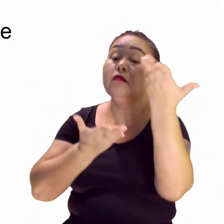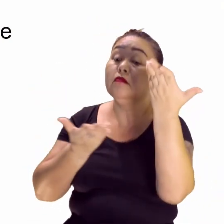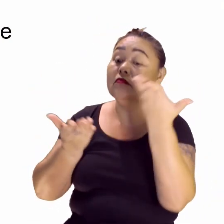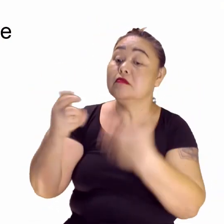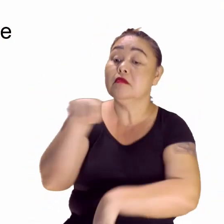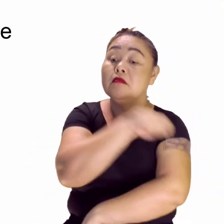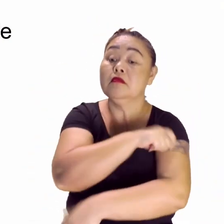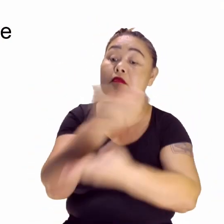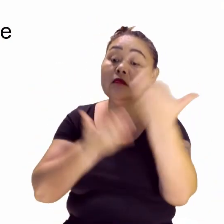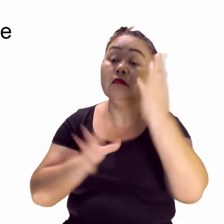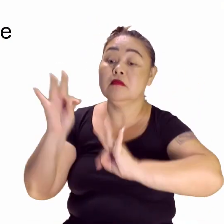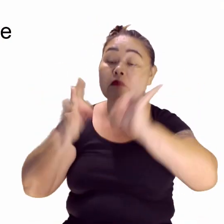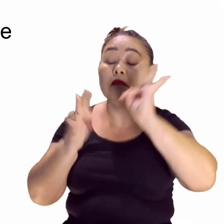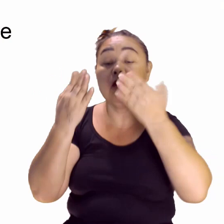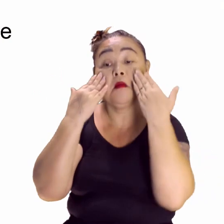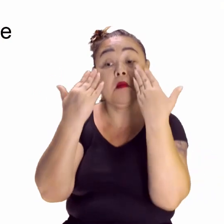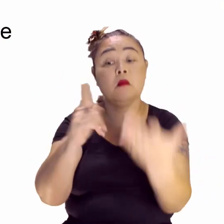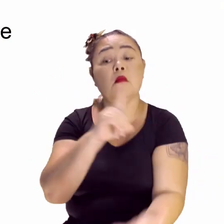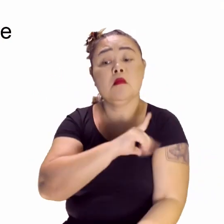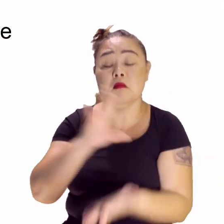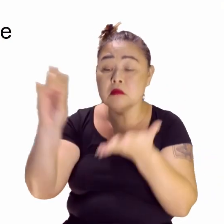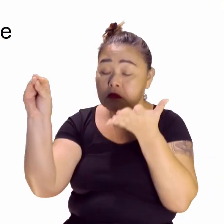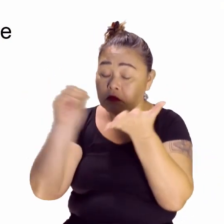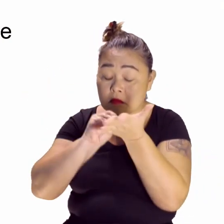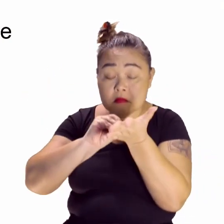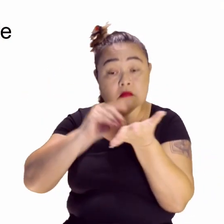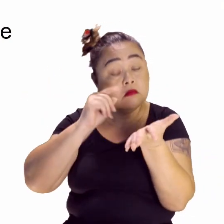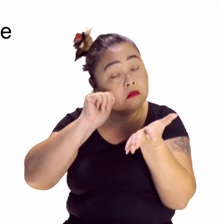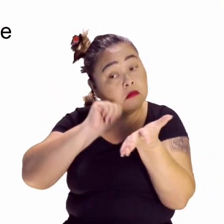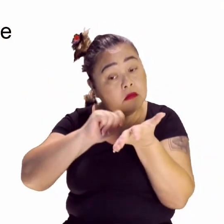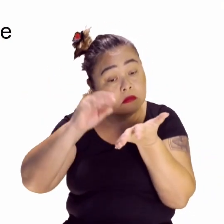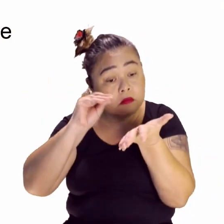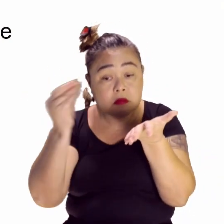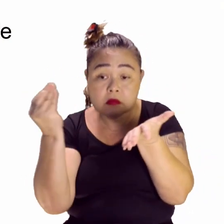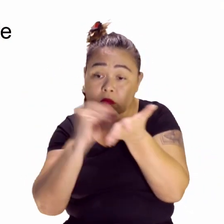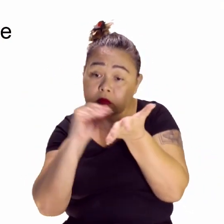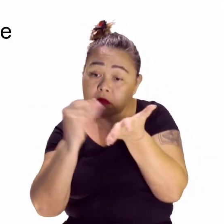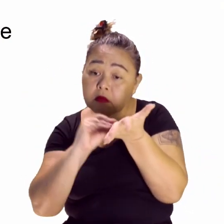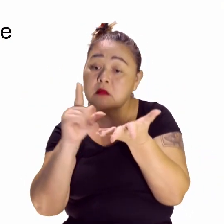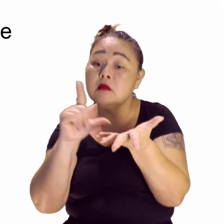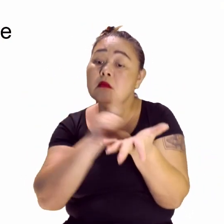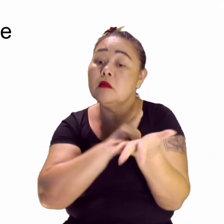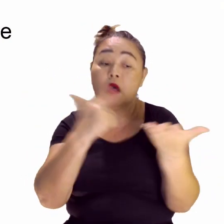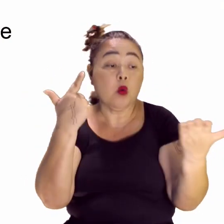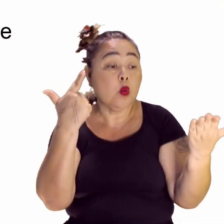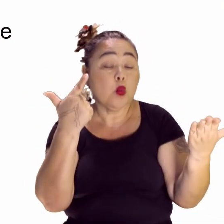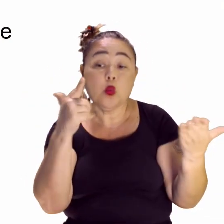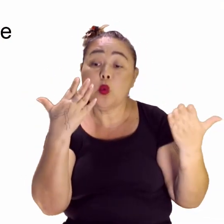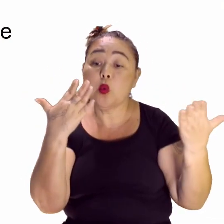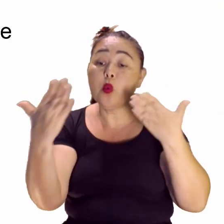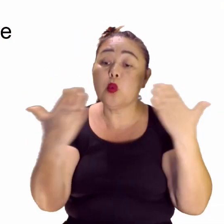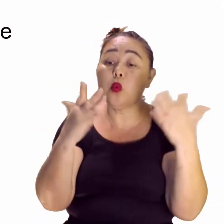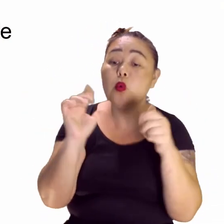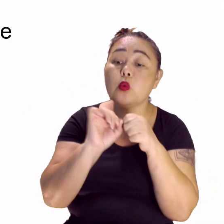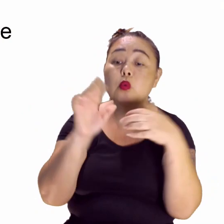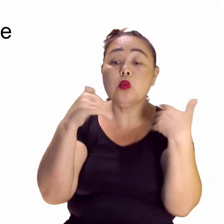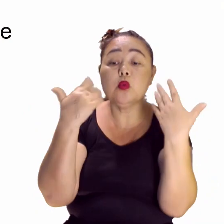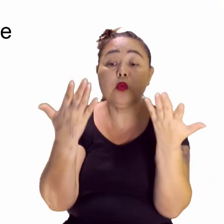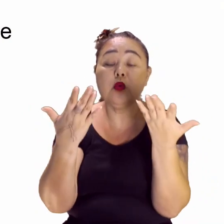Nós estamos diante de muita tecnologia. Claro que tem dados, sim. Se não houver comparações, se não houver